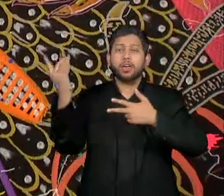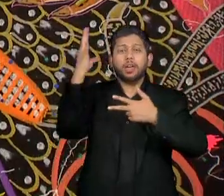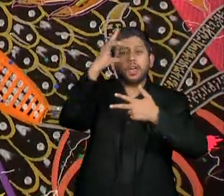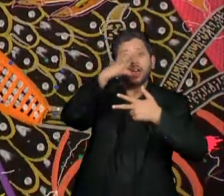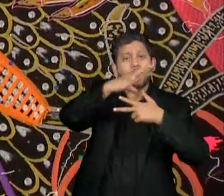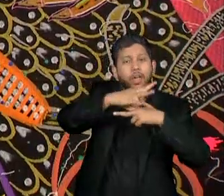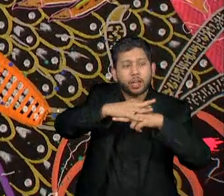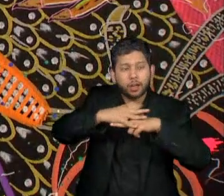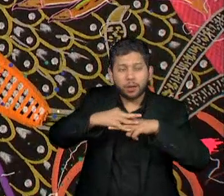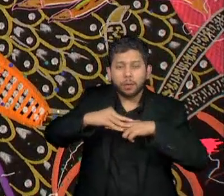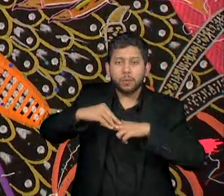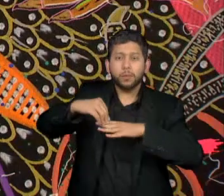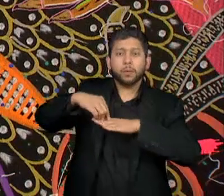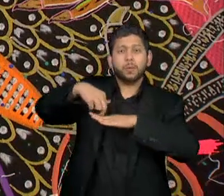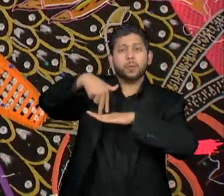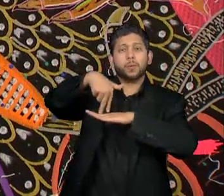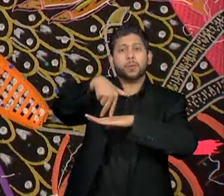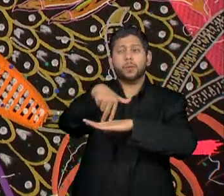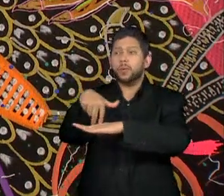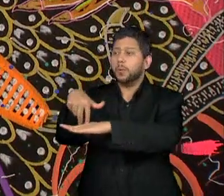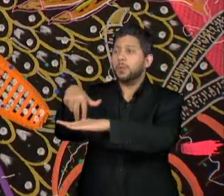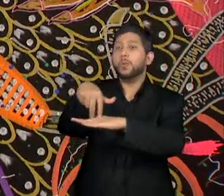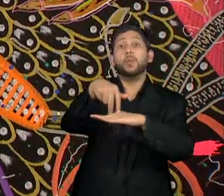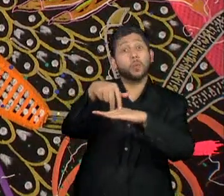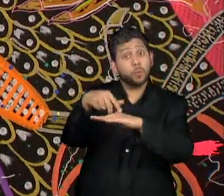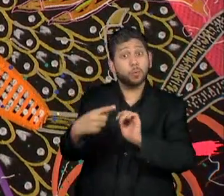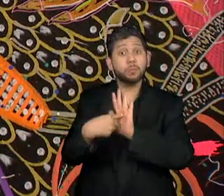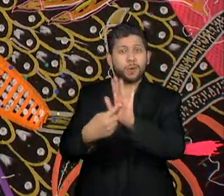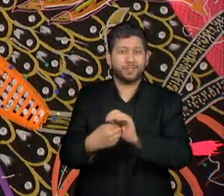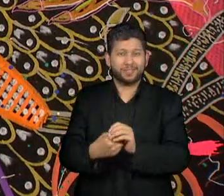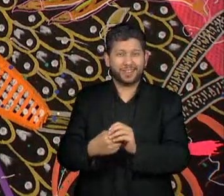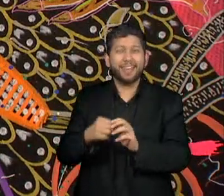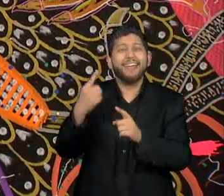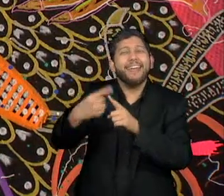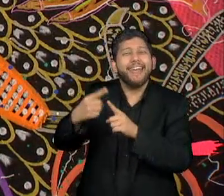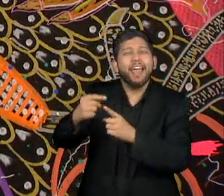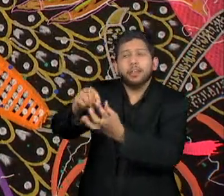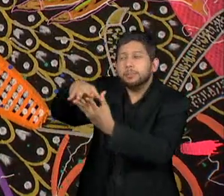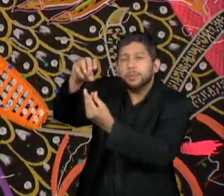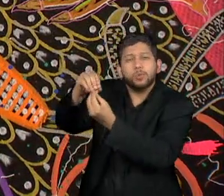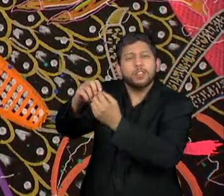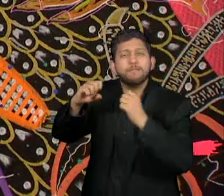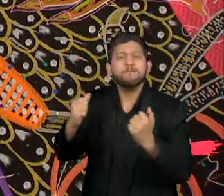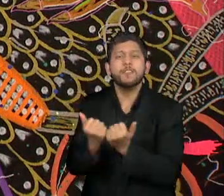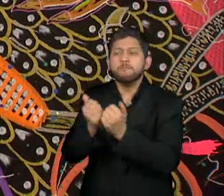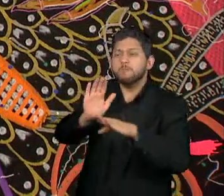entre figuras com esse papel, que defendem a floresta.